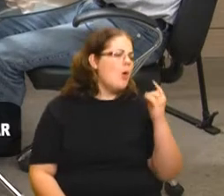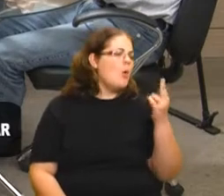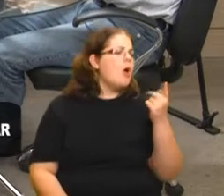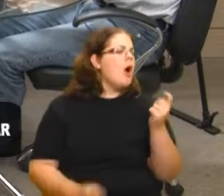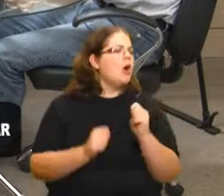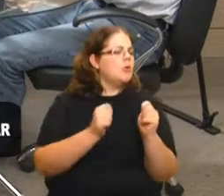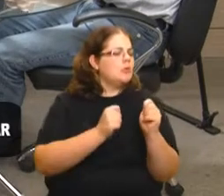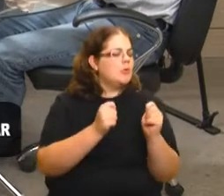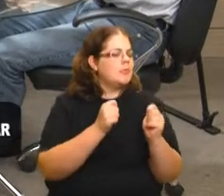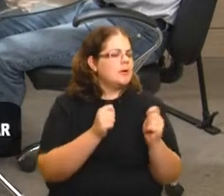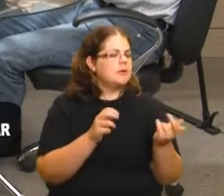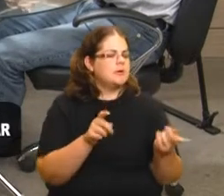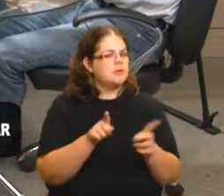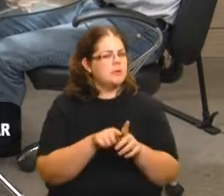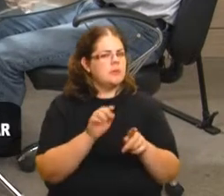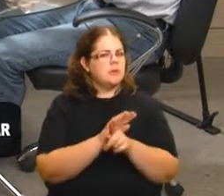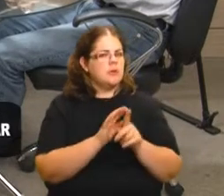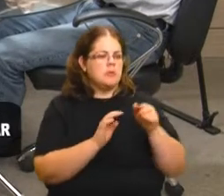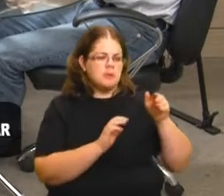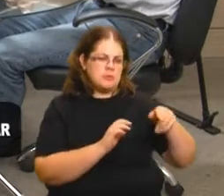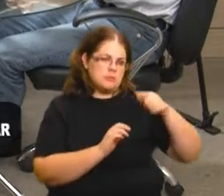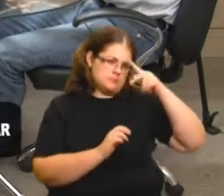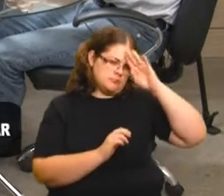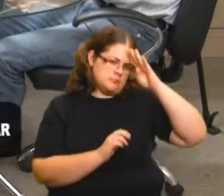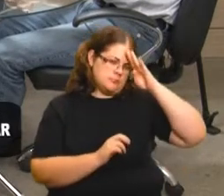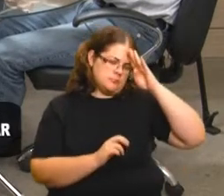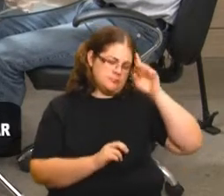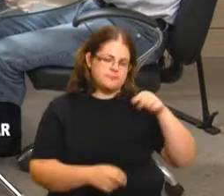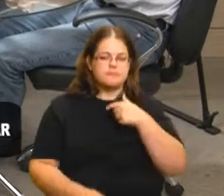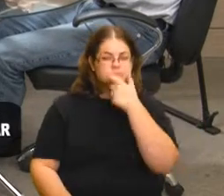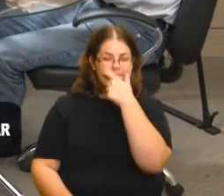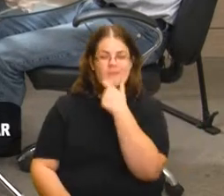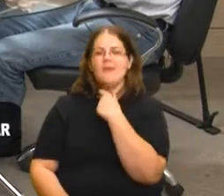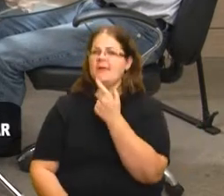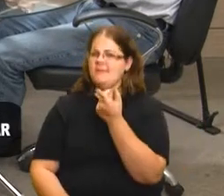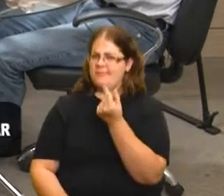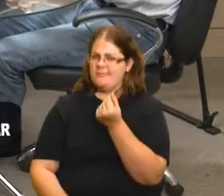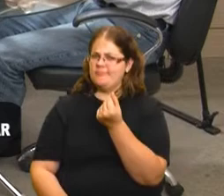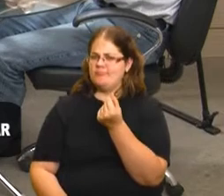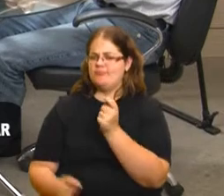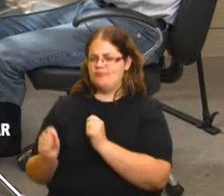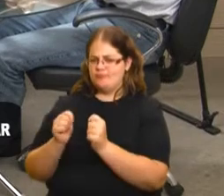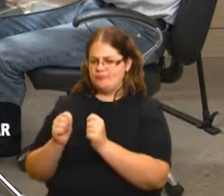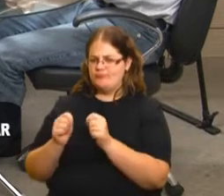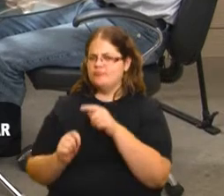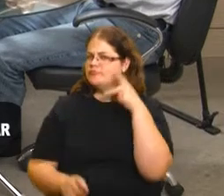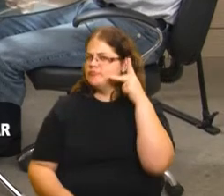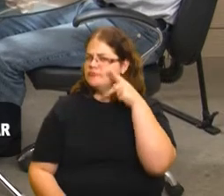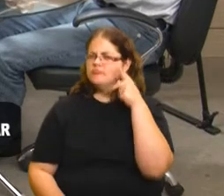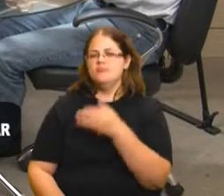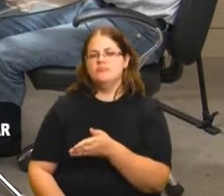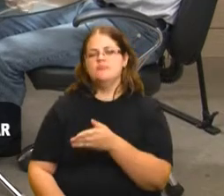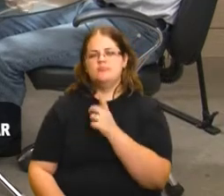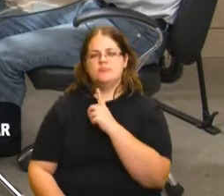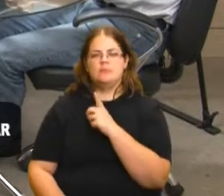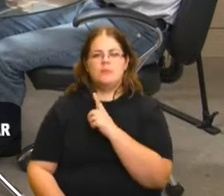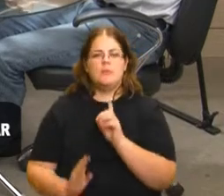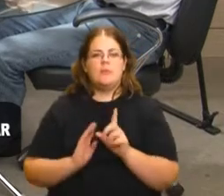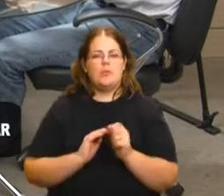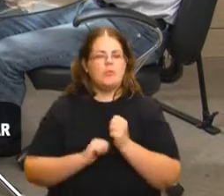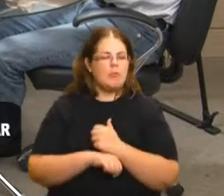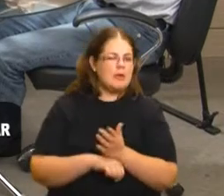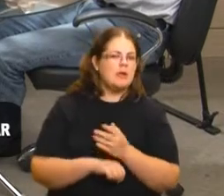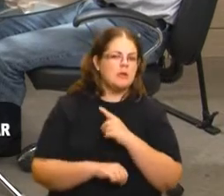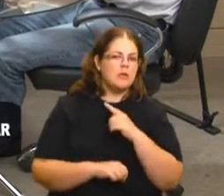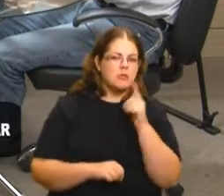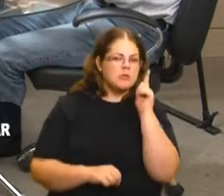questão econômica também por parte dos militares? Até aí eu acho que por interesse político. Político. Porque há pouco tempo... mais tarde